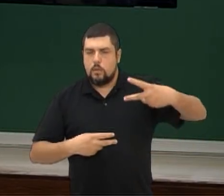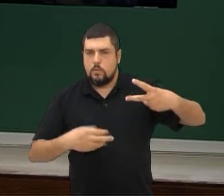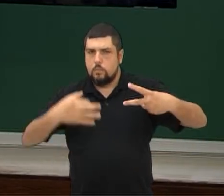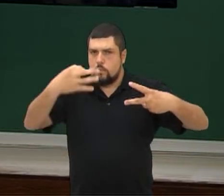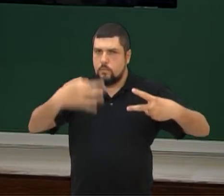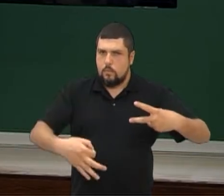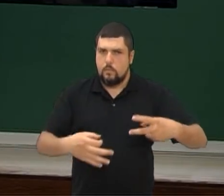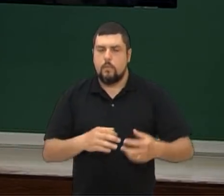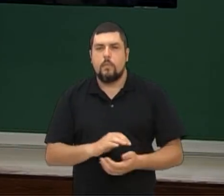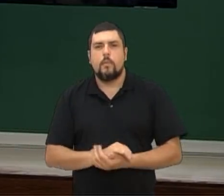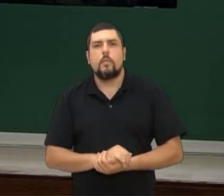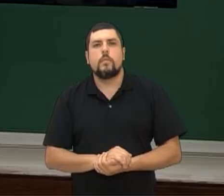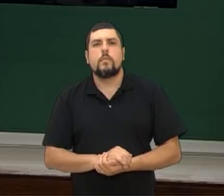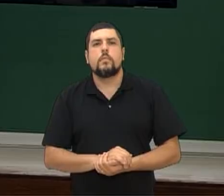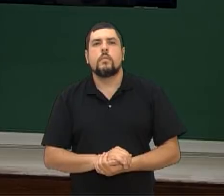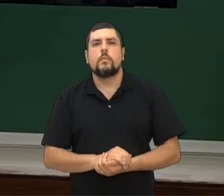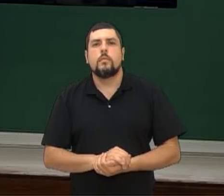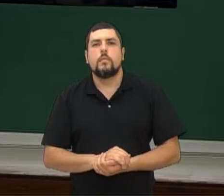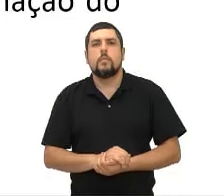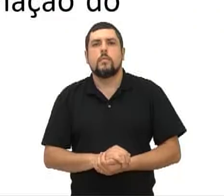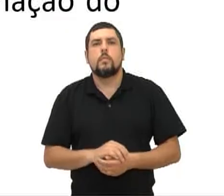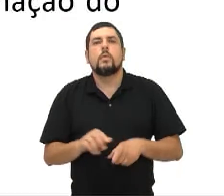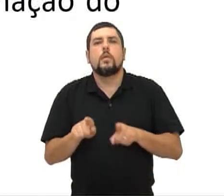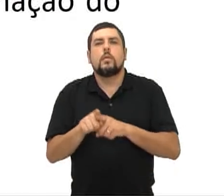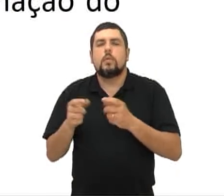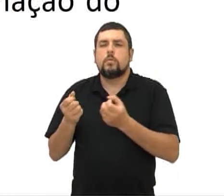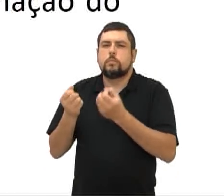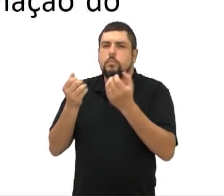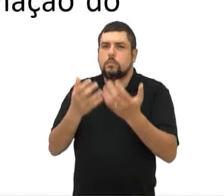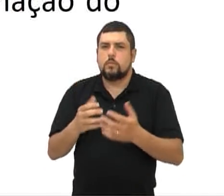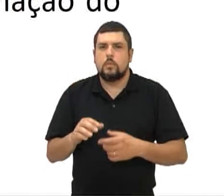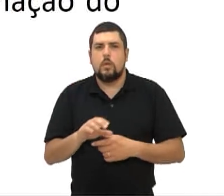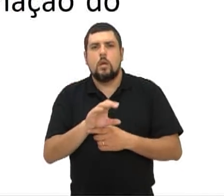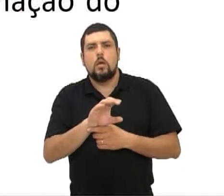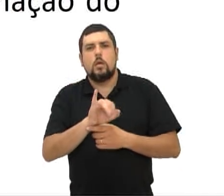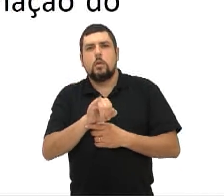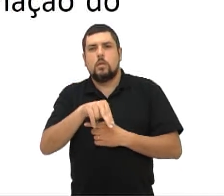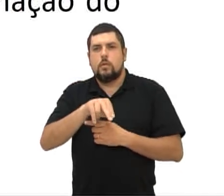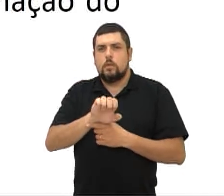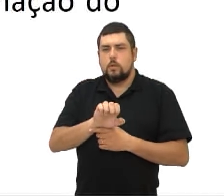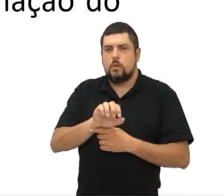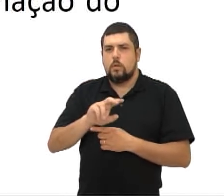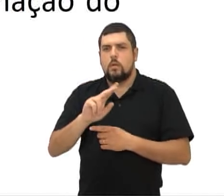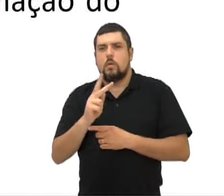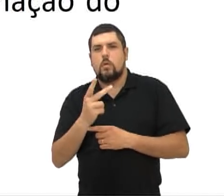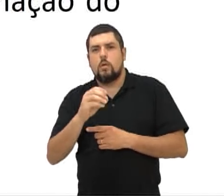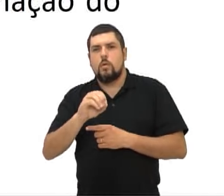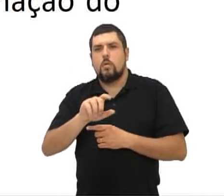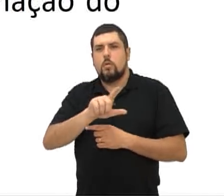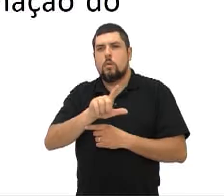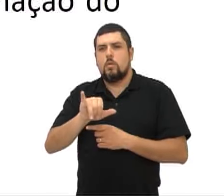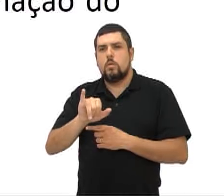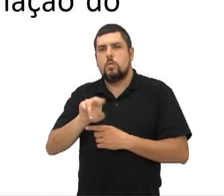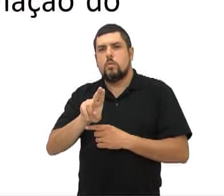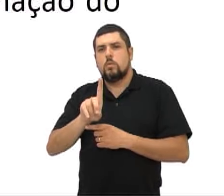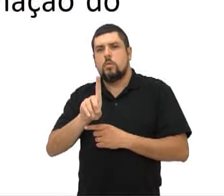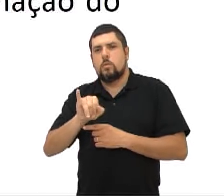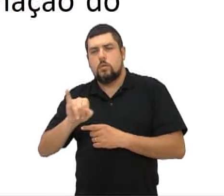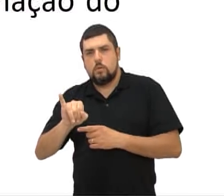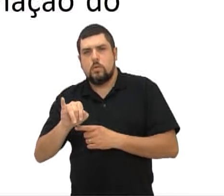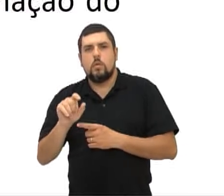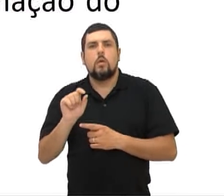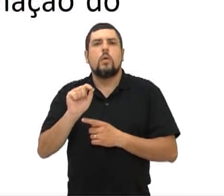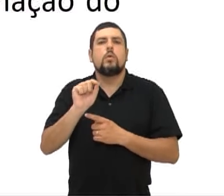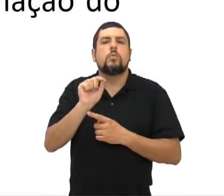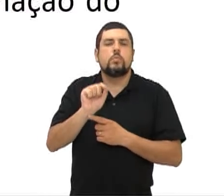corretos. Trouxe aqui, ó, Cine Hollywood ou domésticas, vejam o ou, divertem